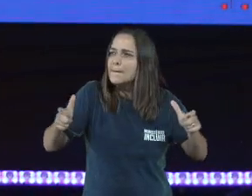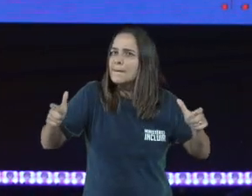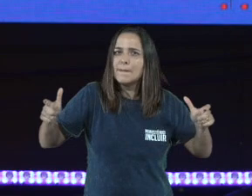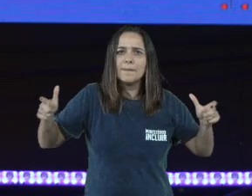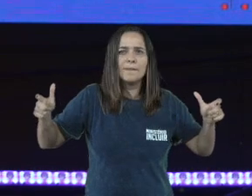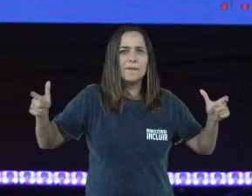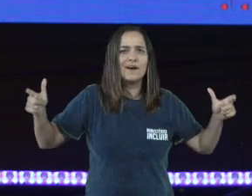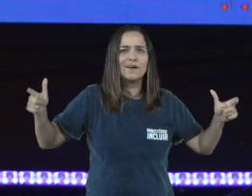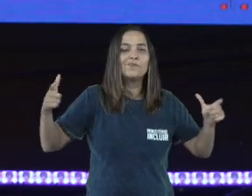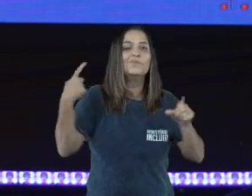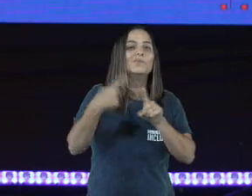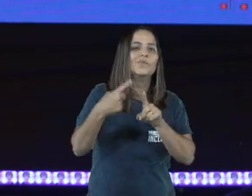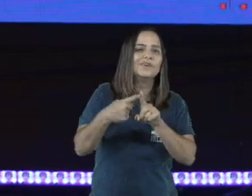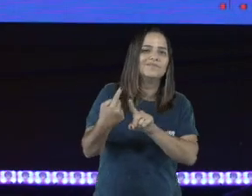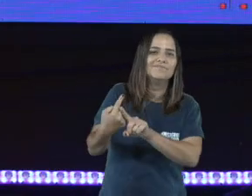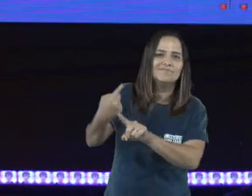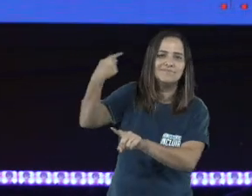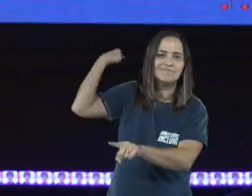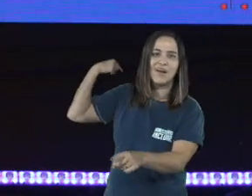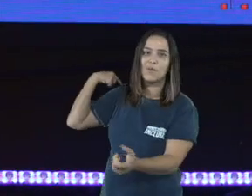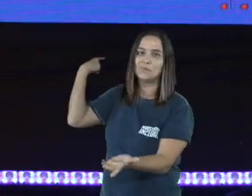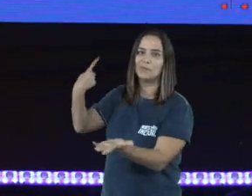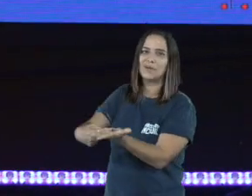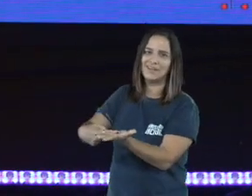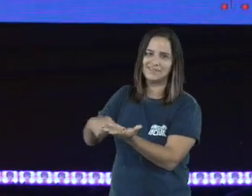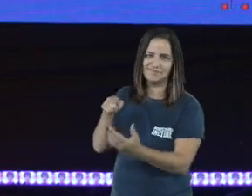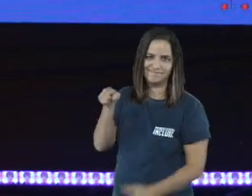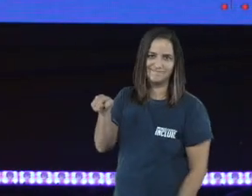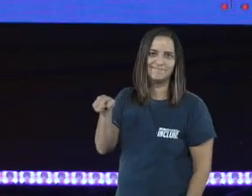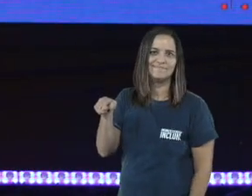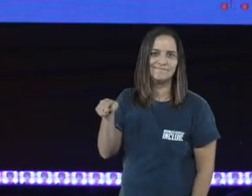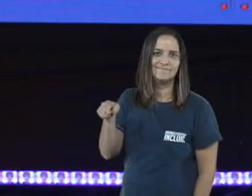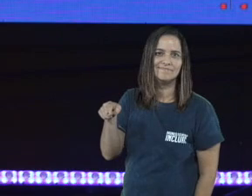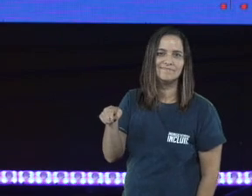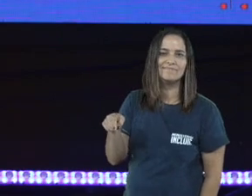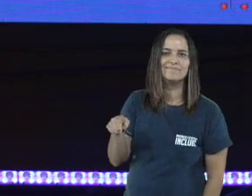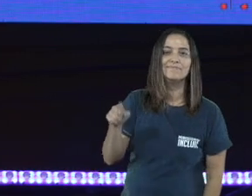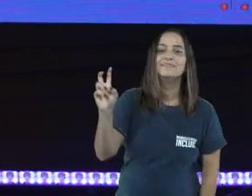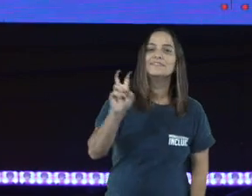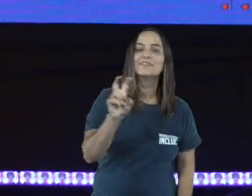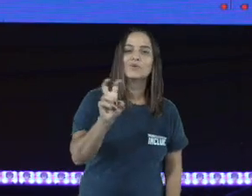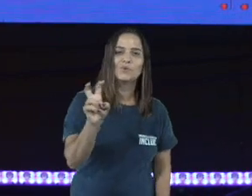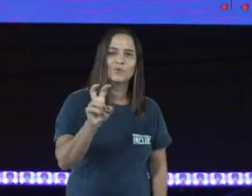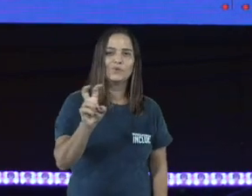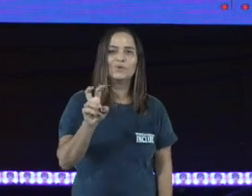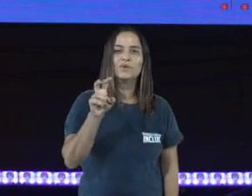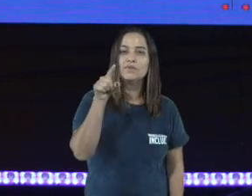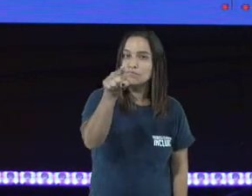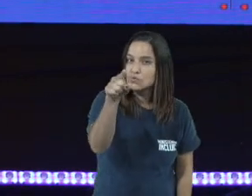querido e em quinto lugar você quer vencer seus medos reprise as vitórias que Deus já lhe concedeu